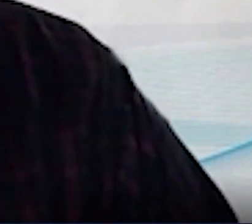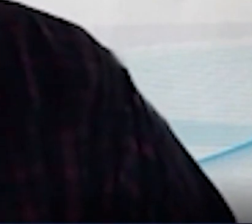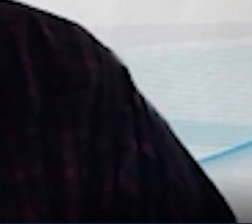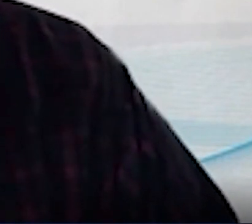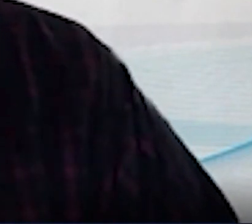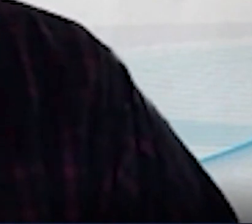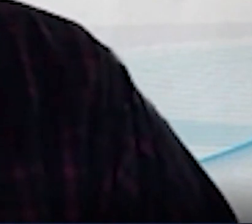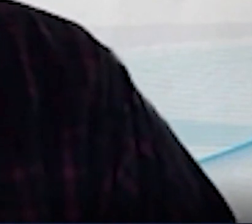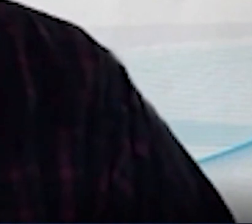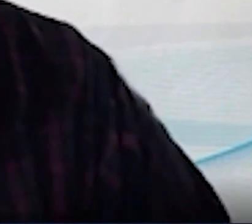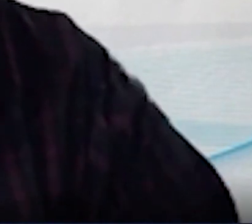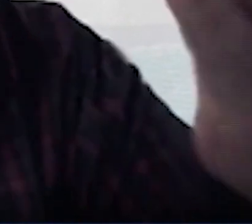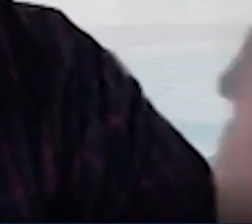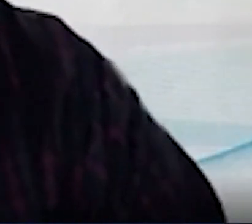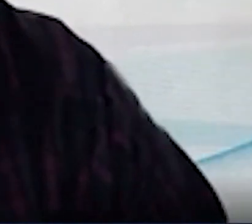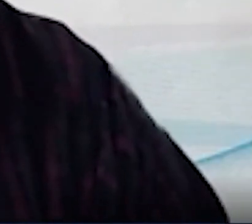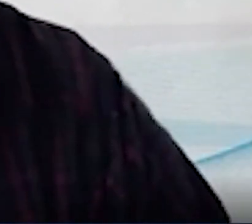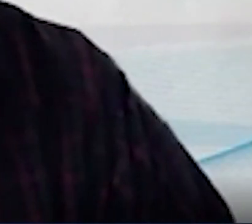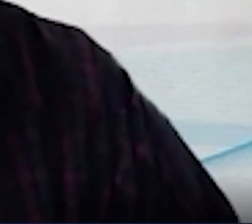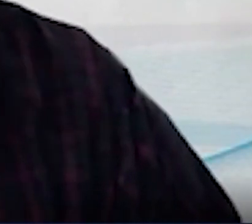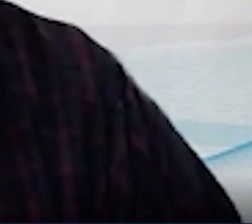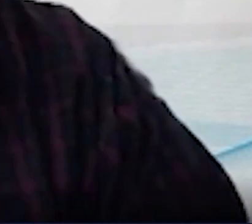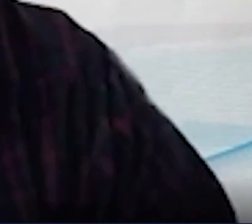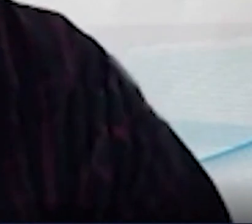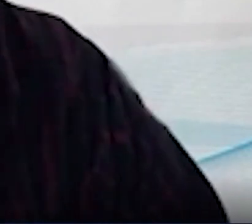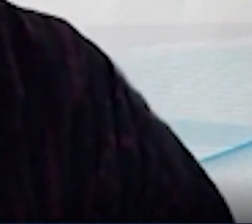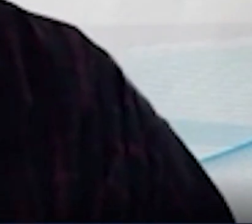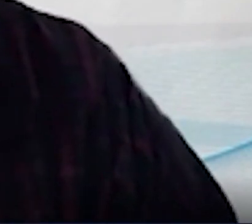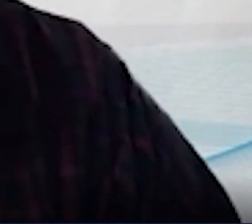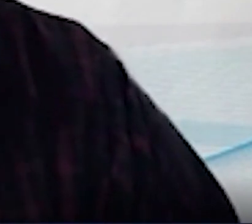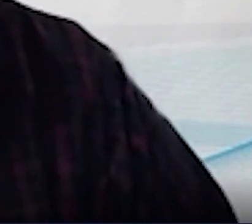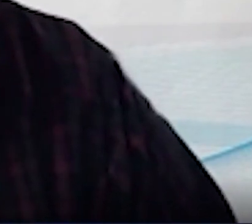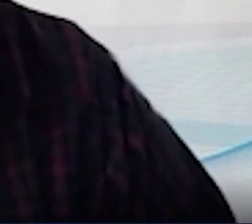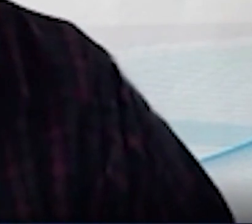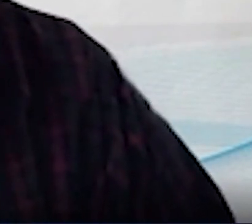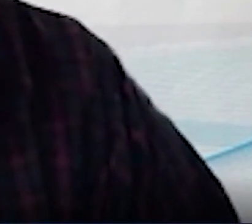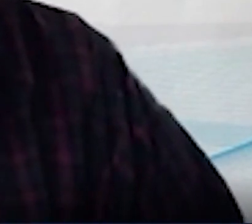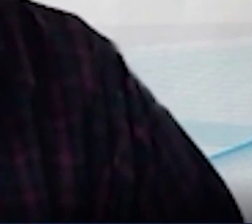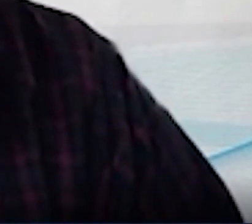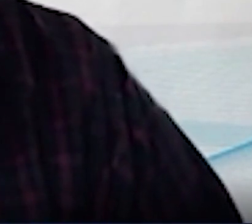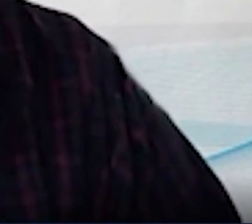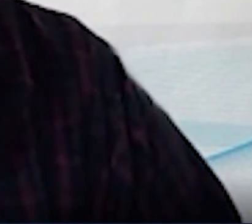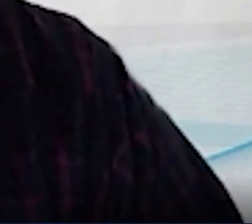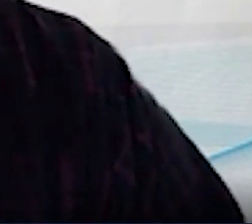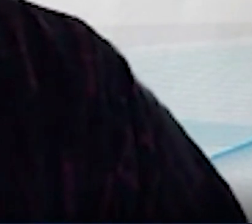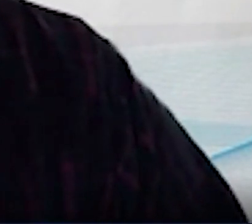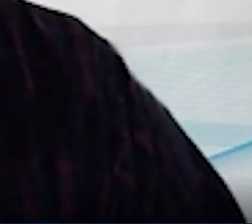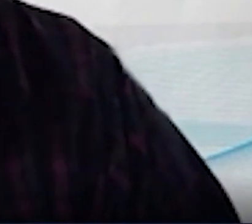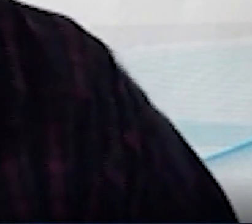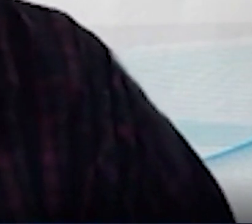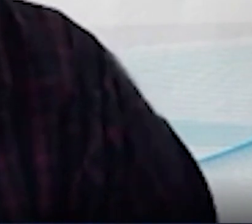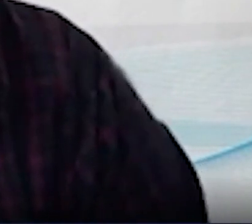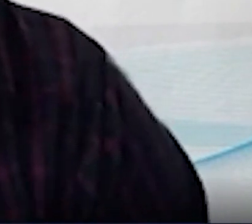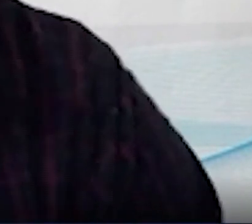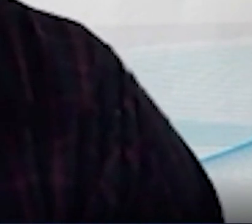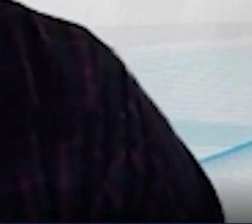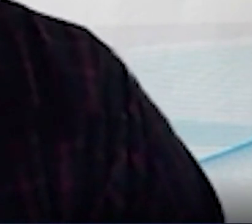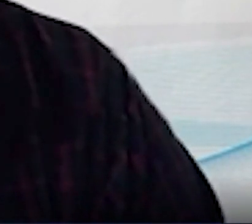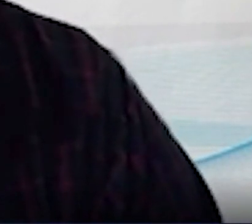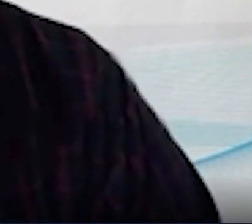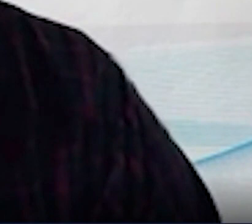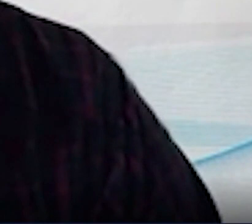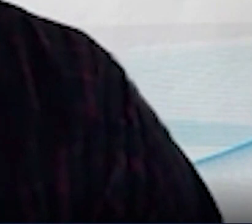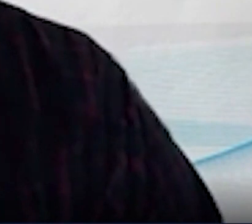servidor público municipal de Fortaleza pela Câmara Municipal, na Escola do Parlamento, né? Sou mestiço, né? Tenho uma pele morena